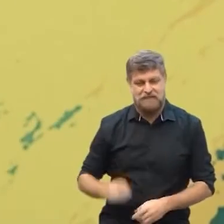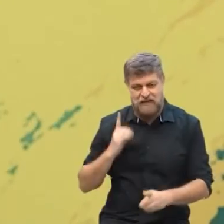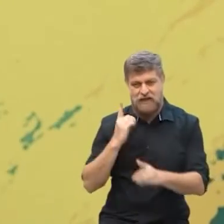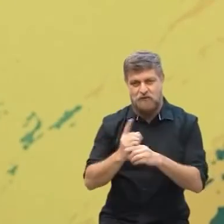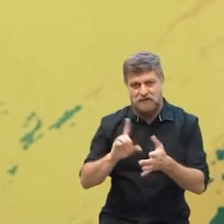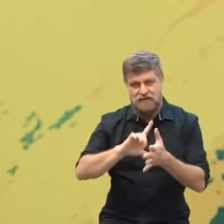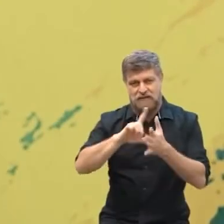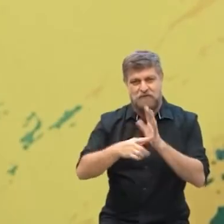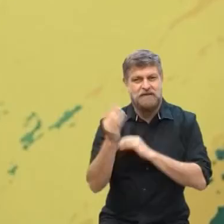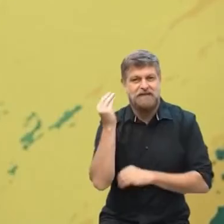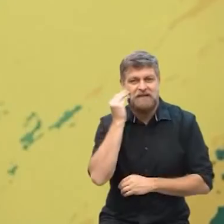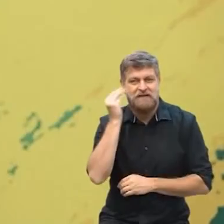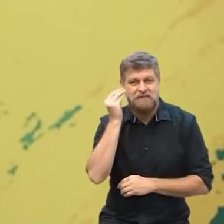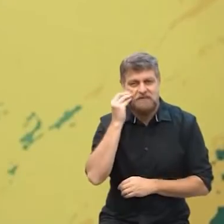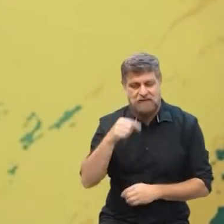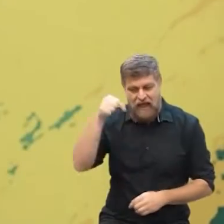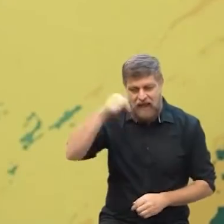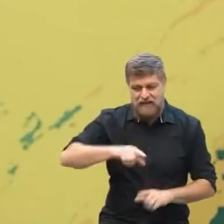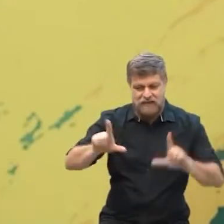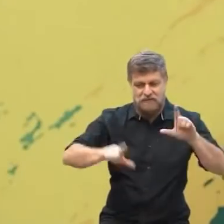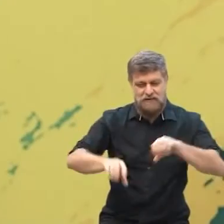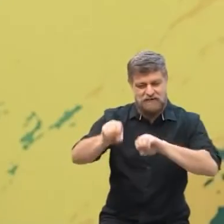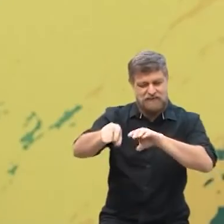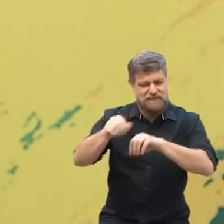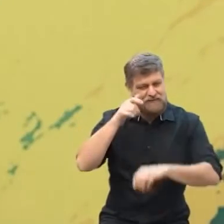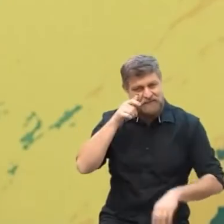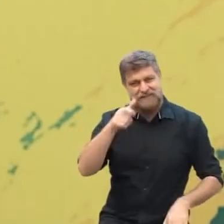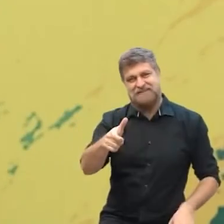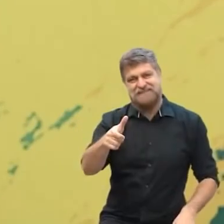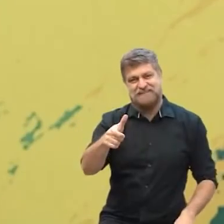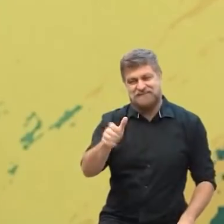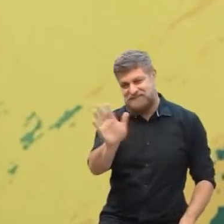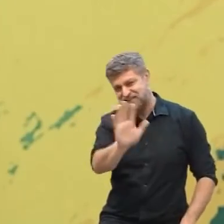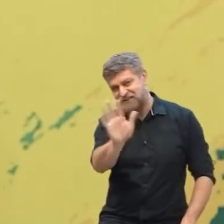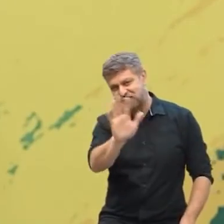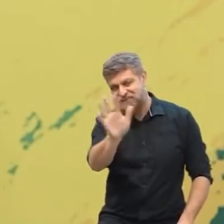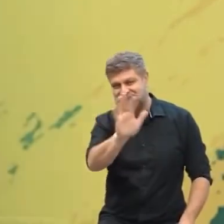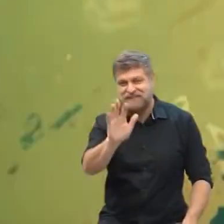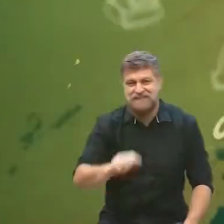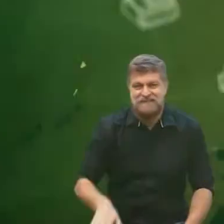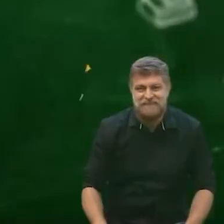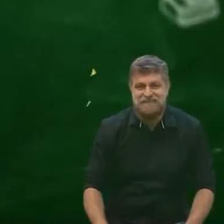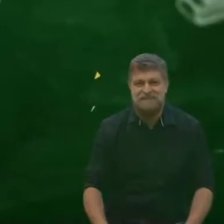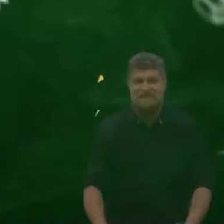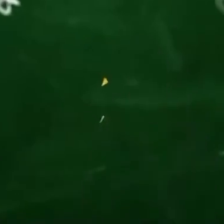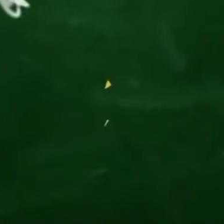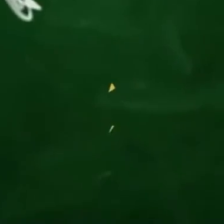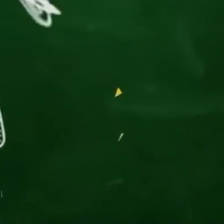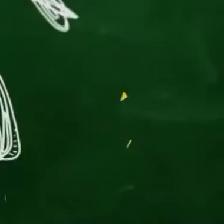Até a próxima oportunidade, claro, aqui no quadro De Olho na Educação. Tchau!